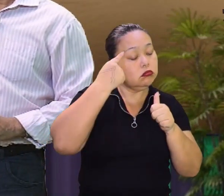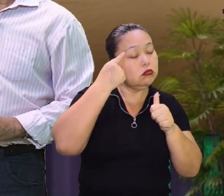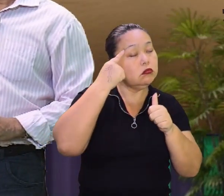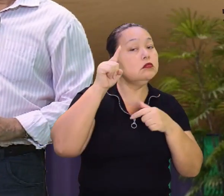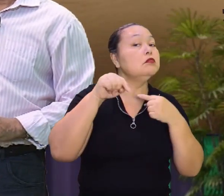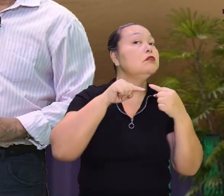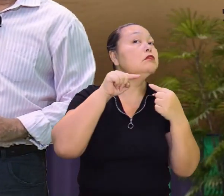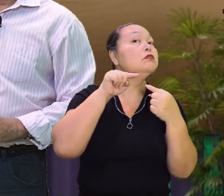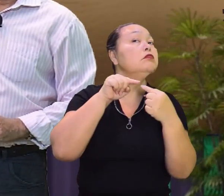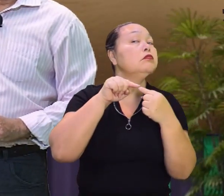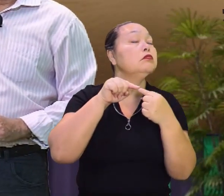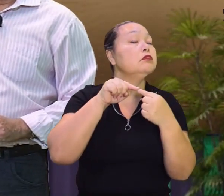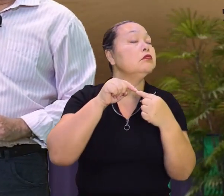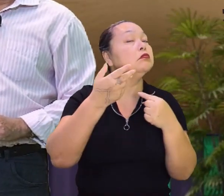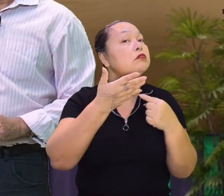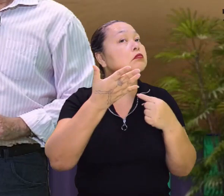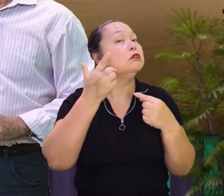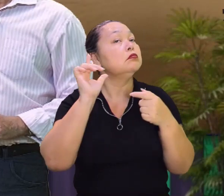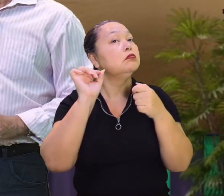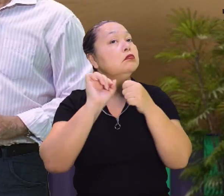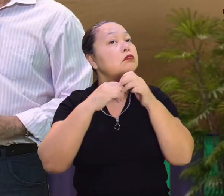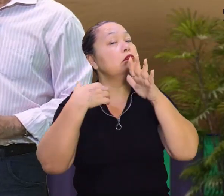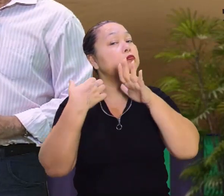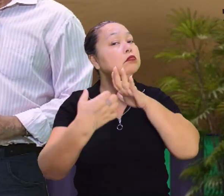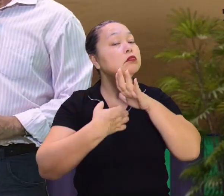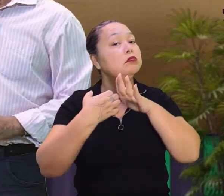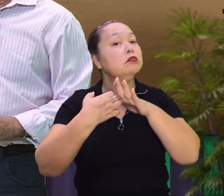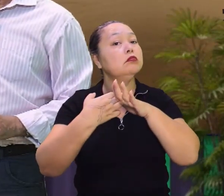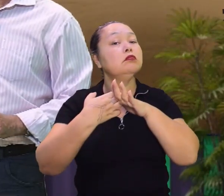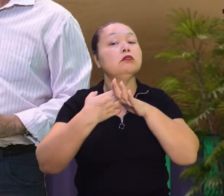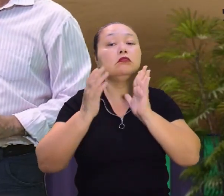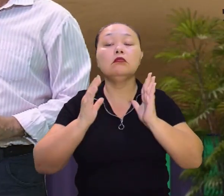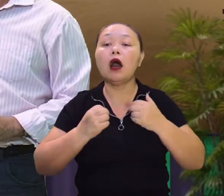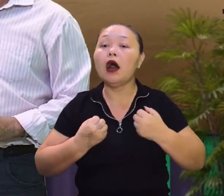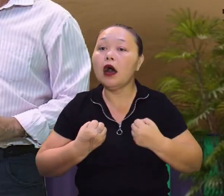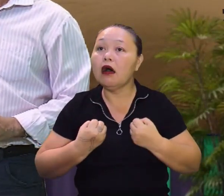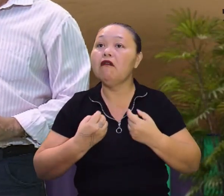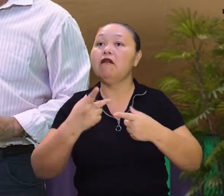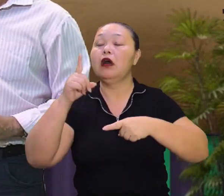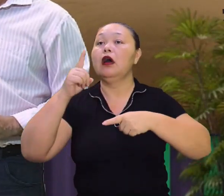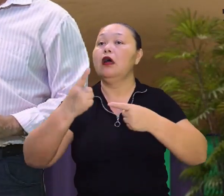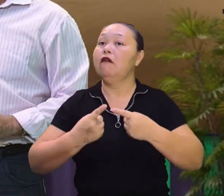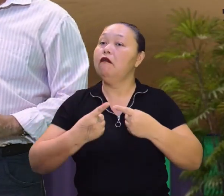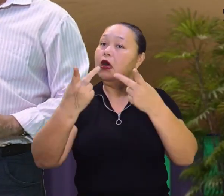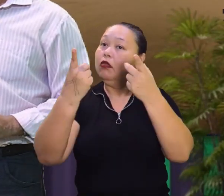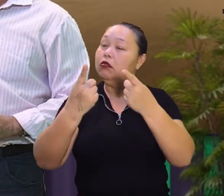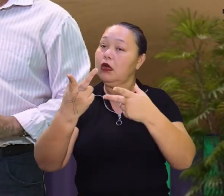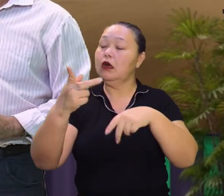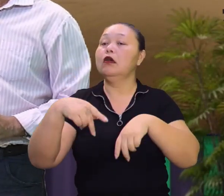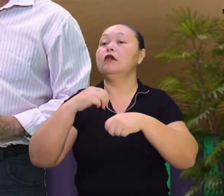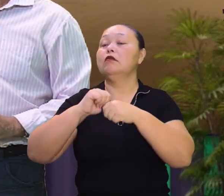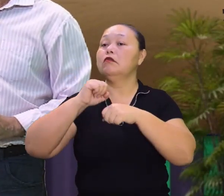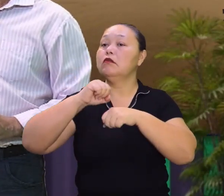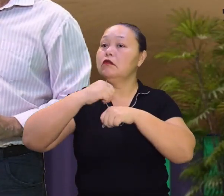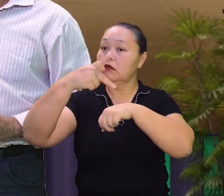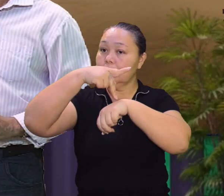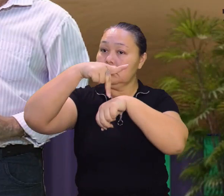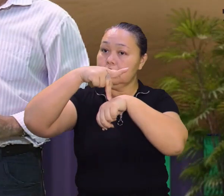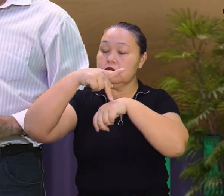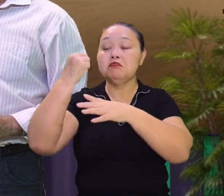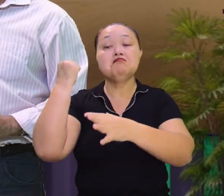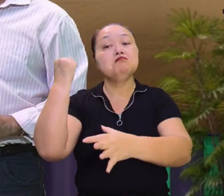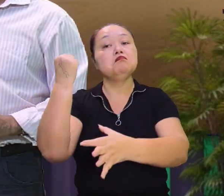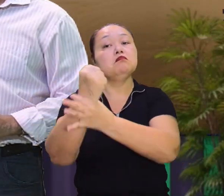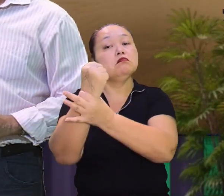o seguinte, professor Jorge, vamos industrializar para exportar, ou seja, vender para gerar capital e garantir